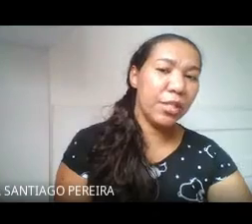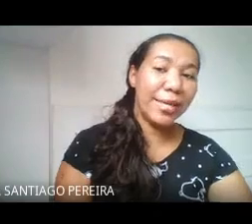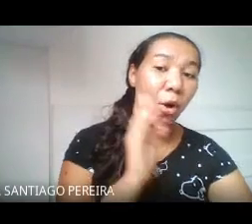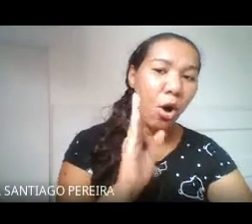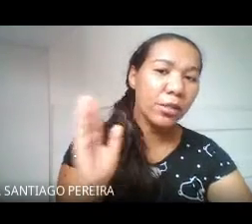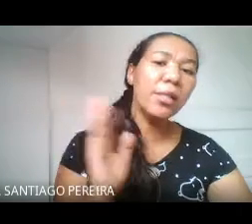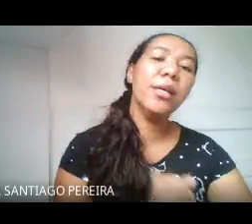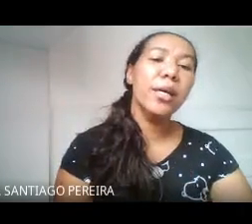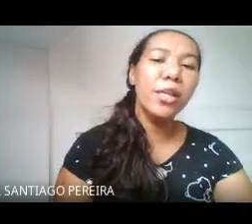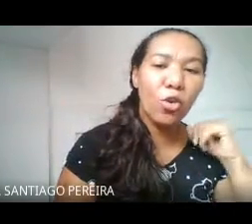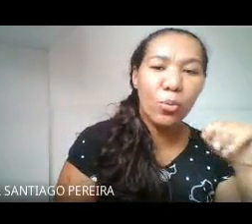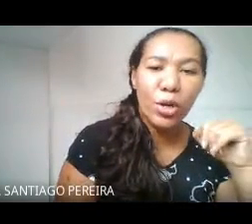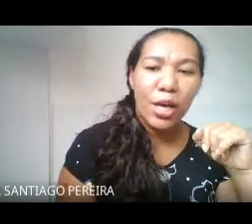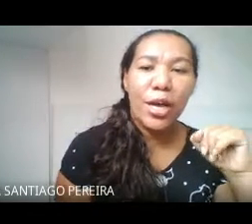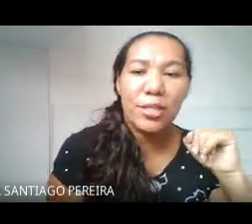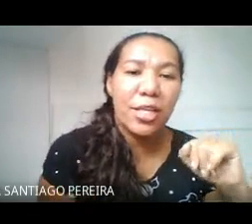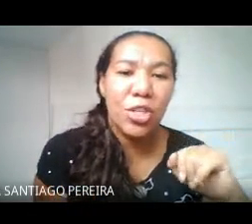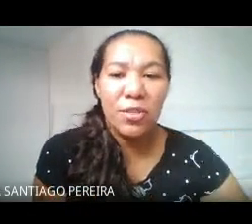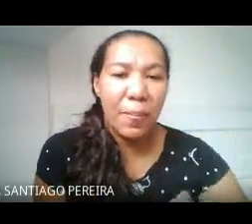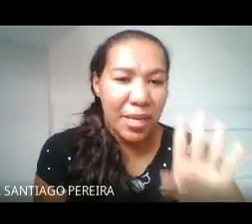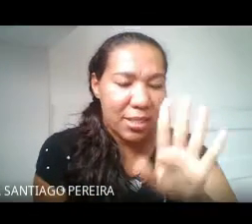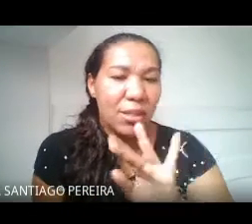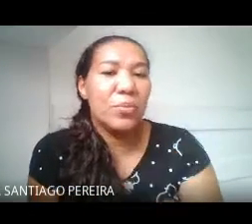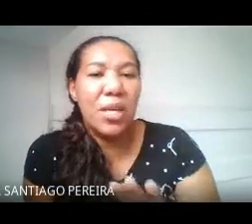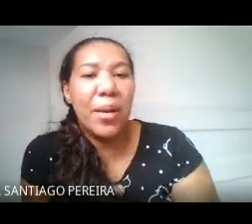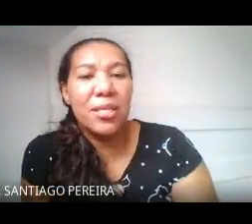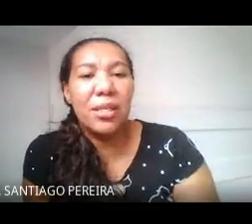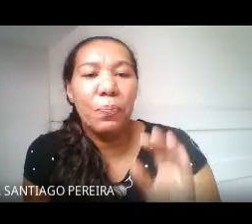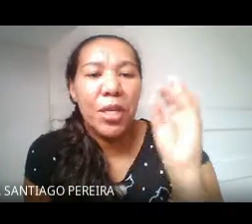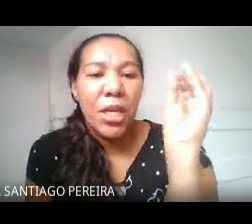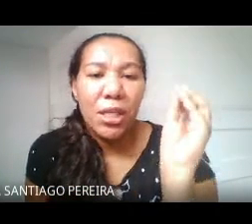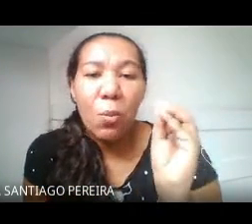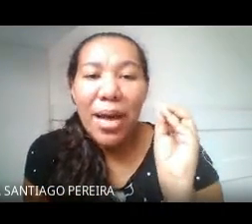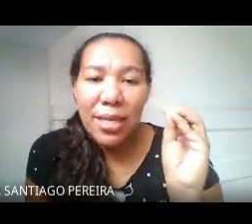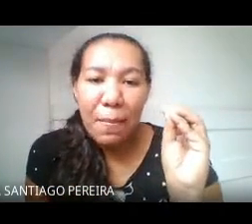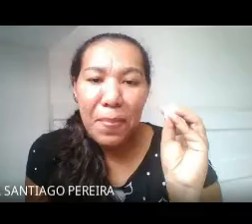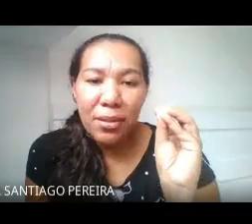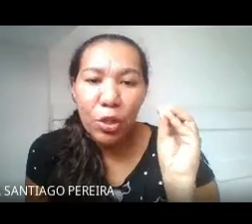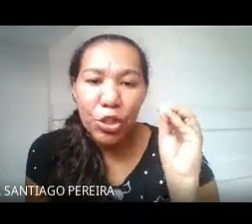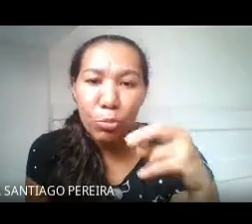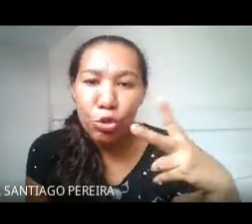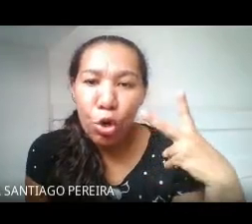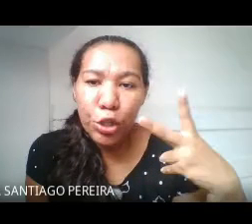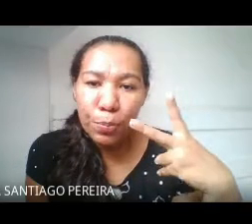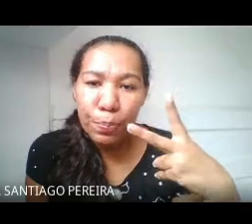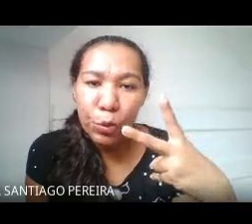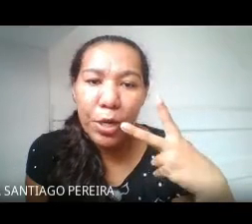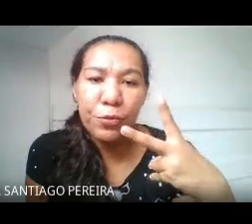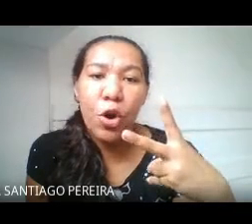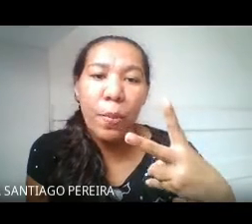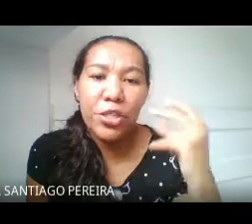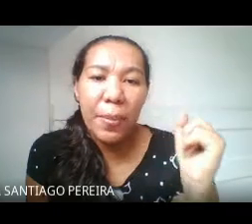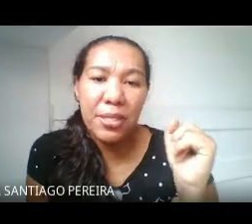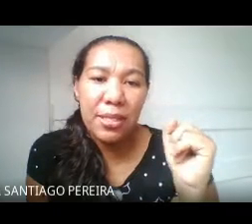processo, ainda tem a ordem de como esses adjetivos se apresentam. Então, basicamente, nós temos